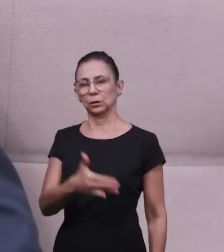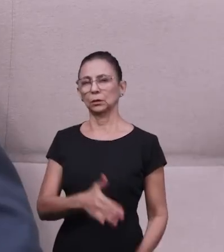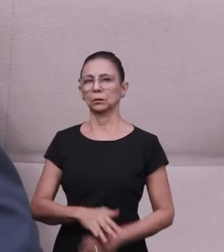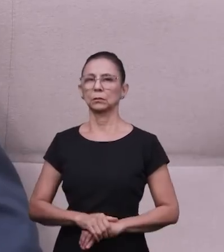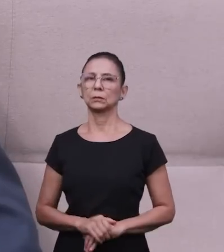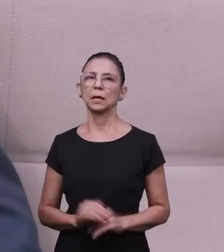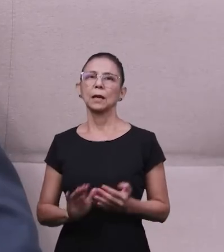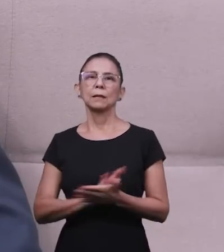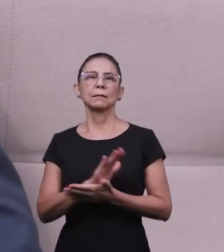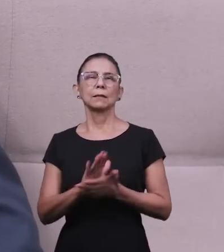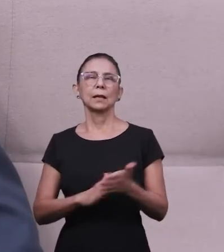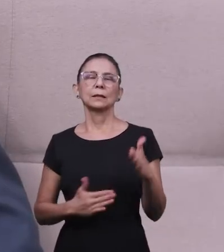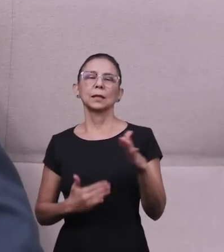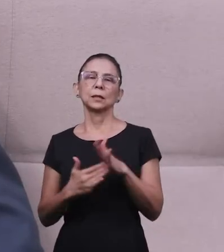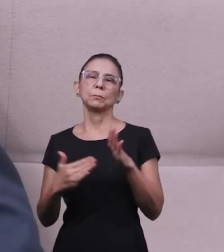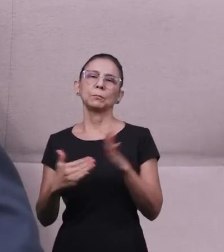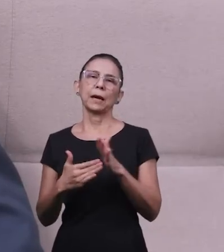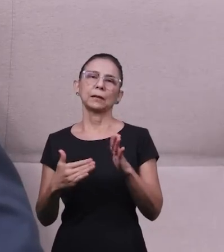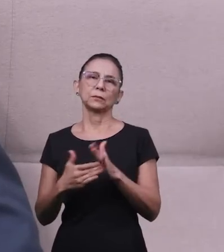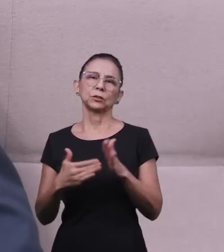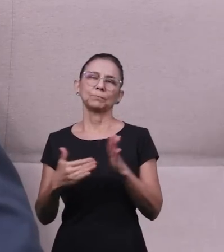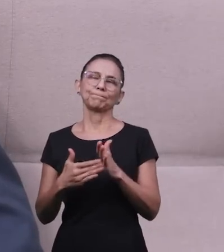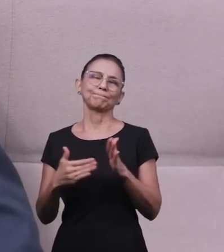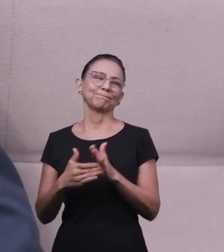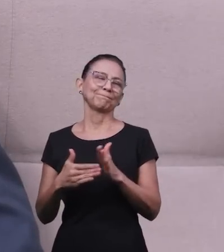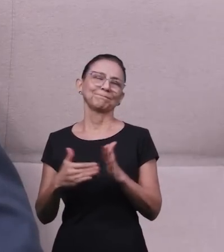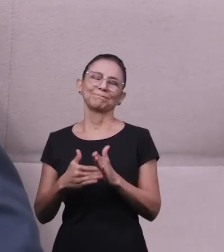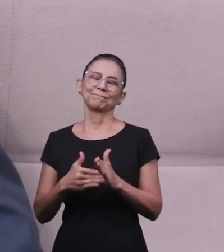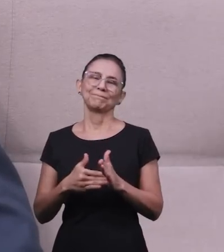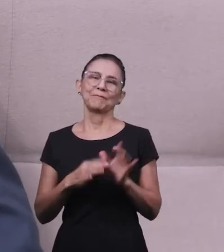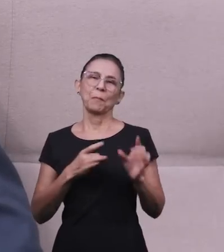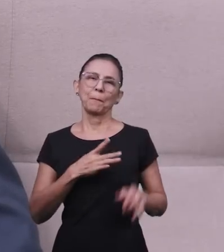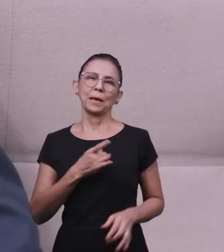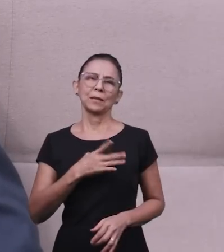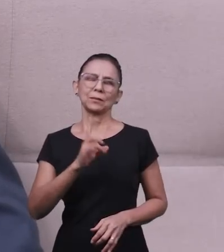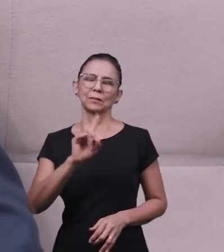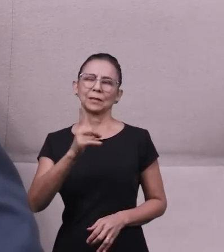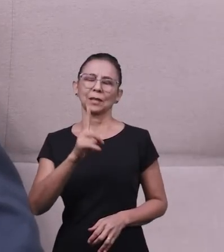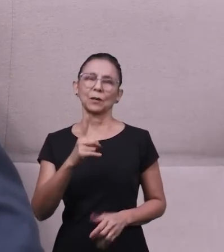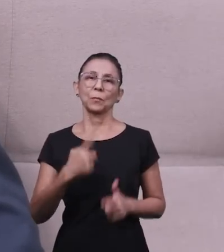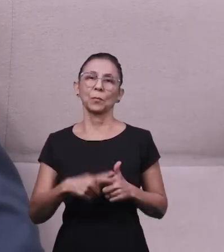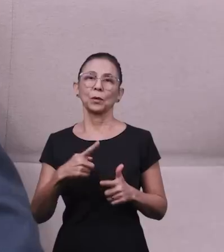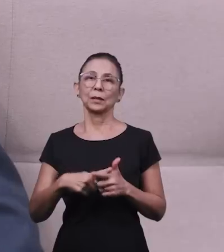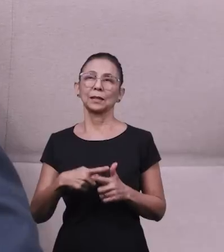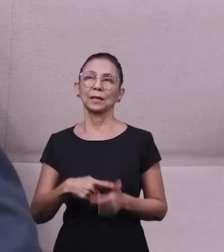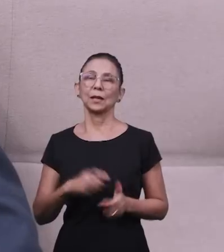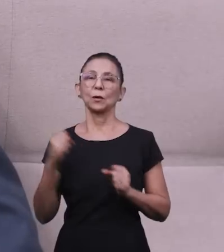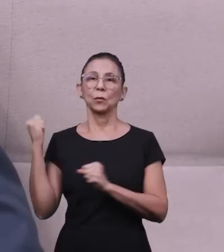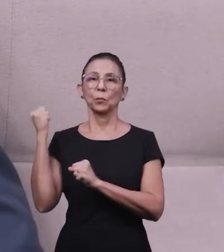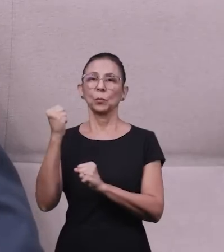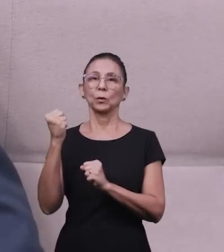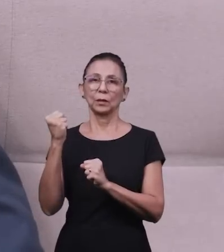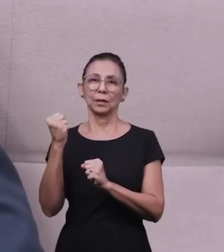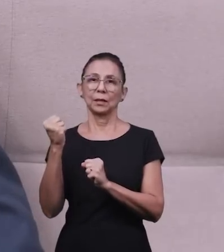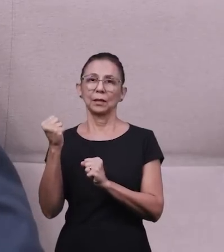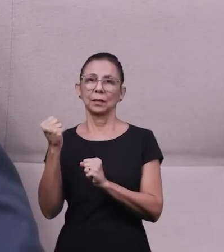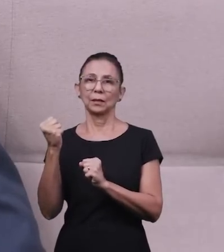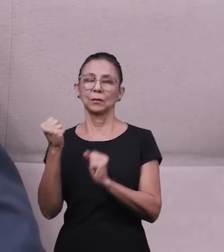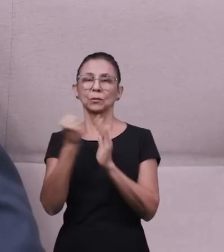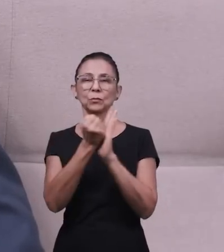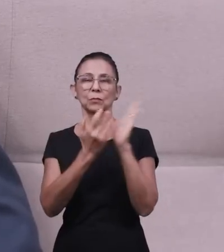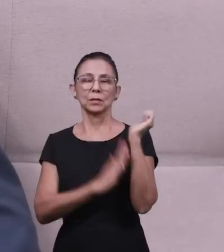é intimidada e detida, porque estamos abrigados e guardados no